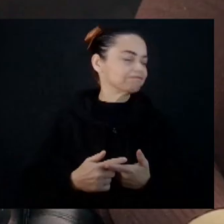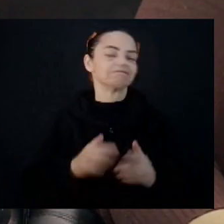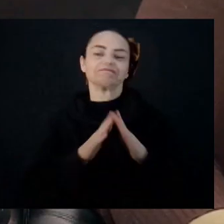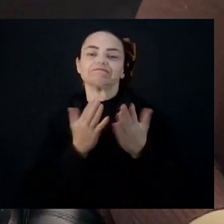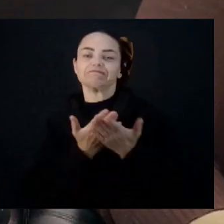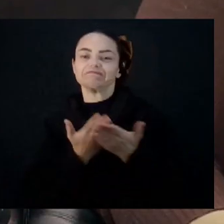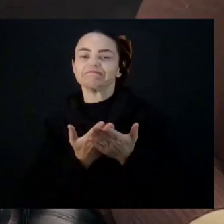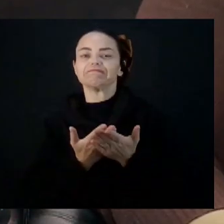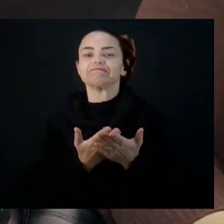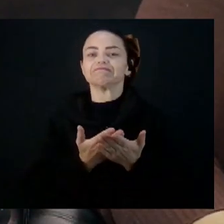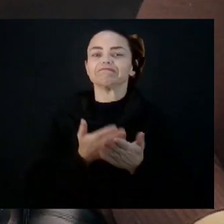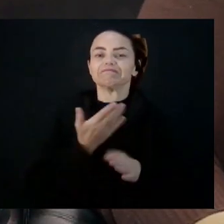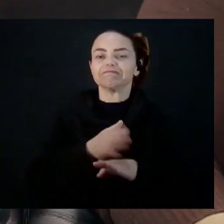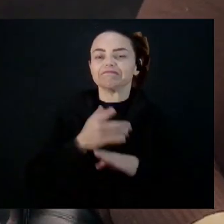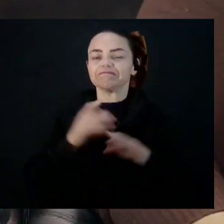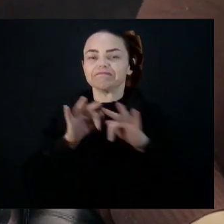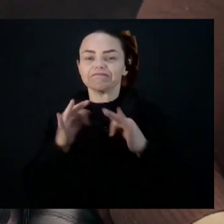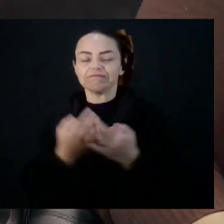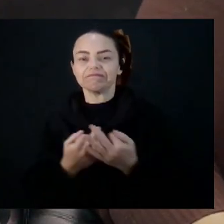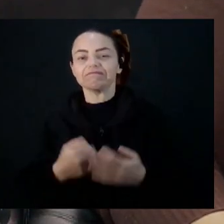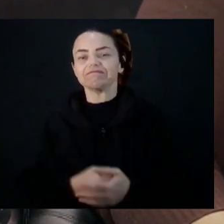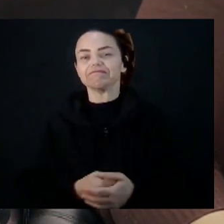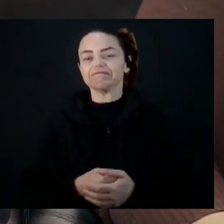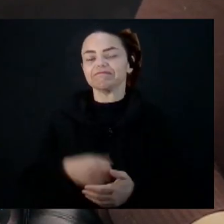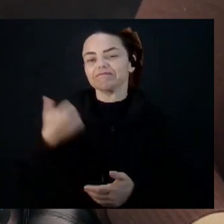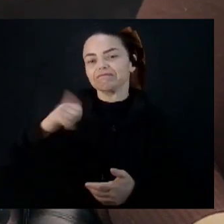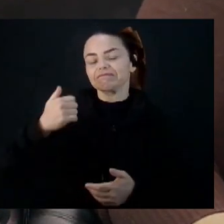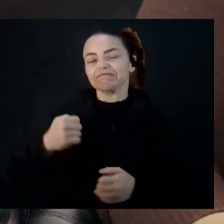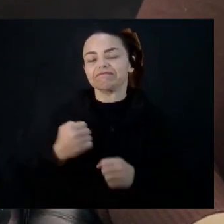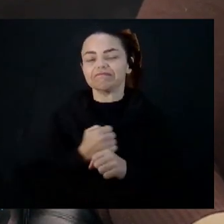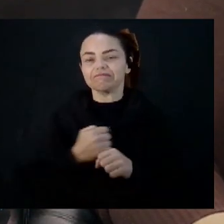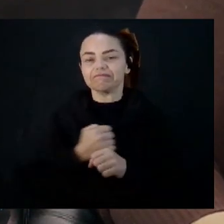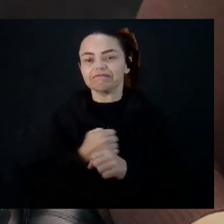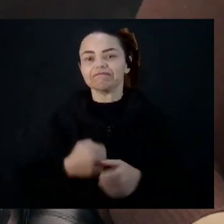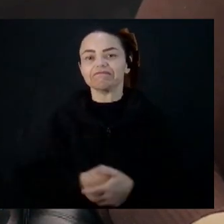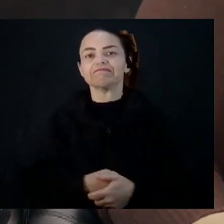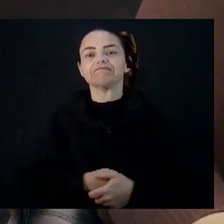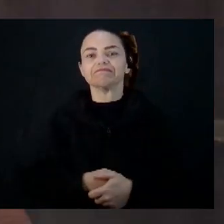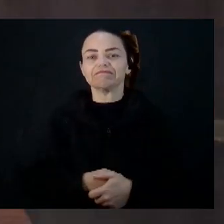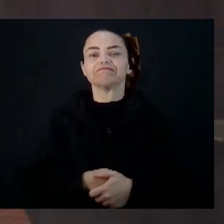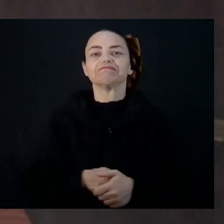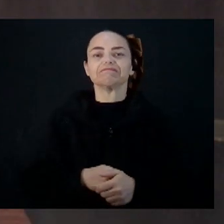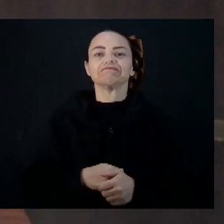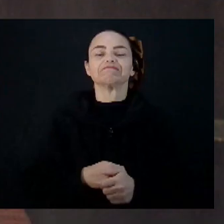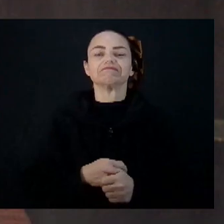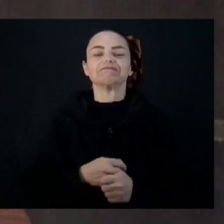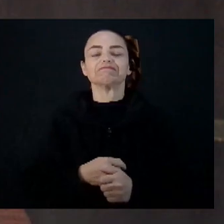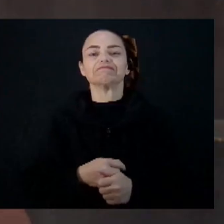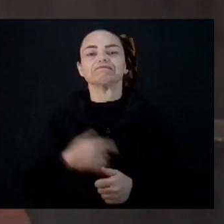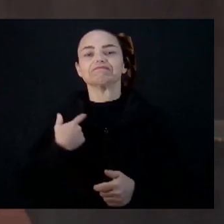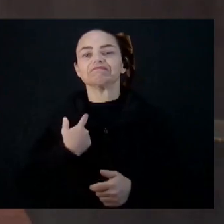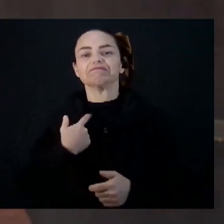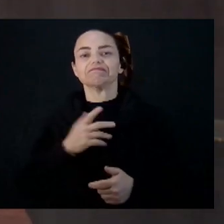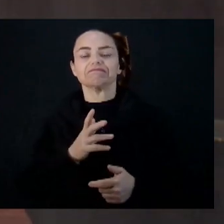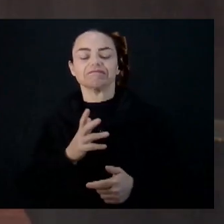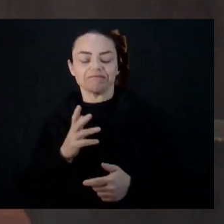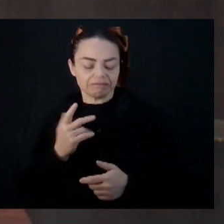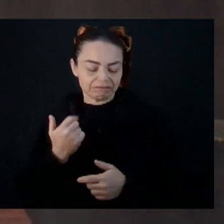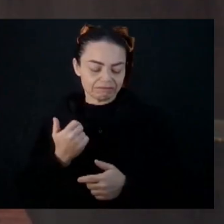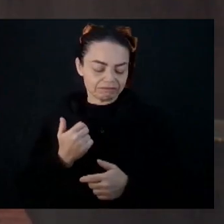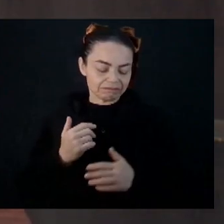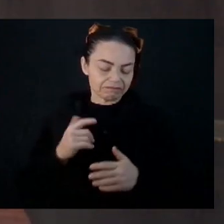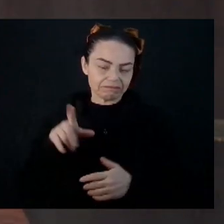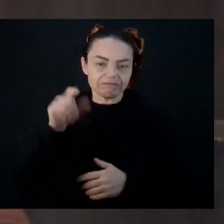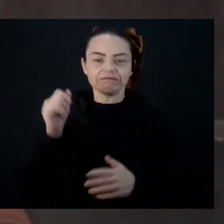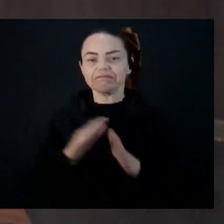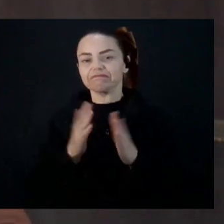parte da família pelo menos por 11 anos, né? São muitos anos. Então, assim, a escolha da escola, ela